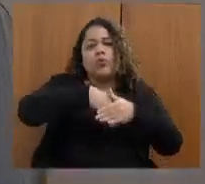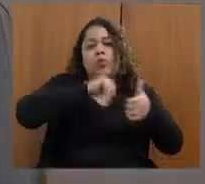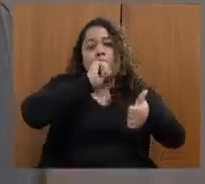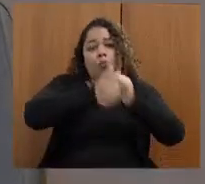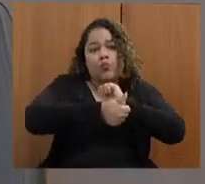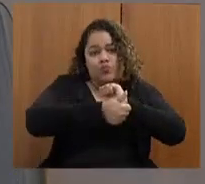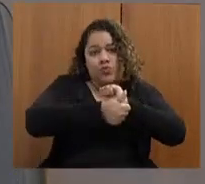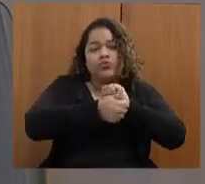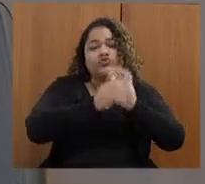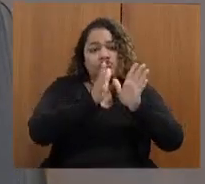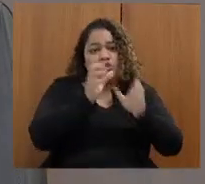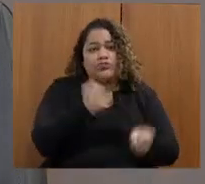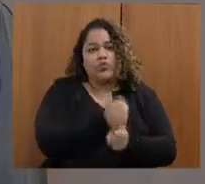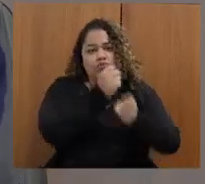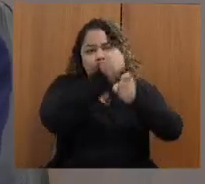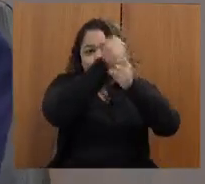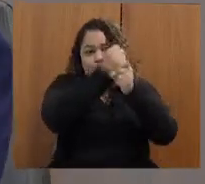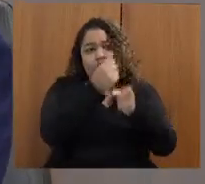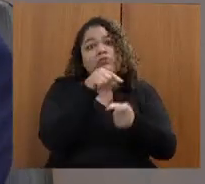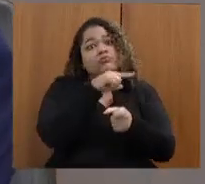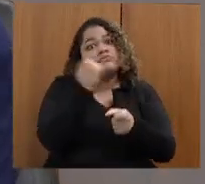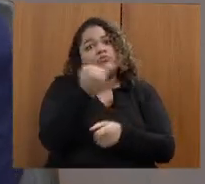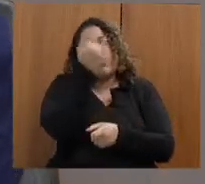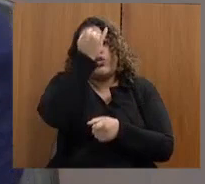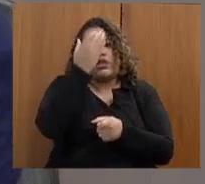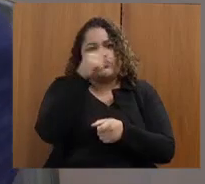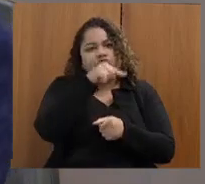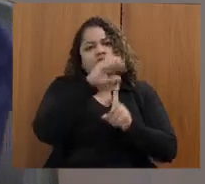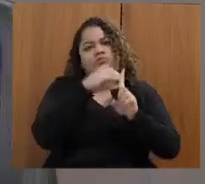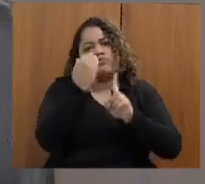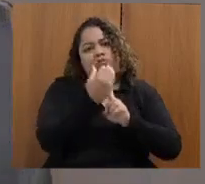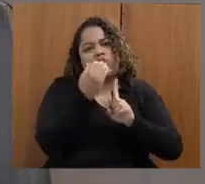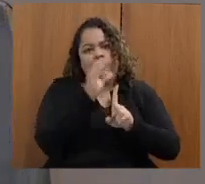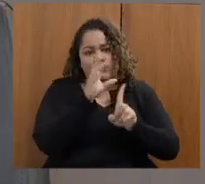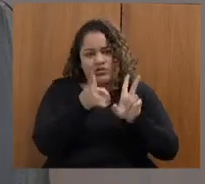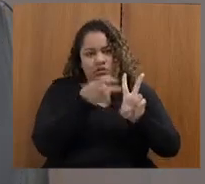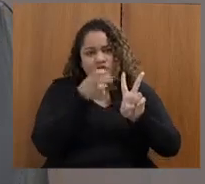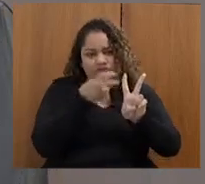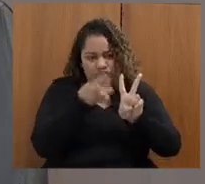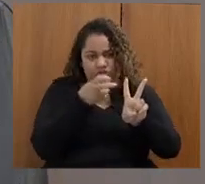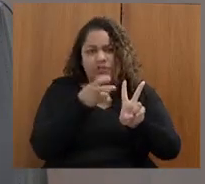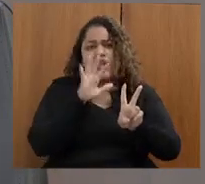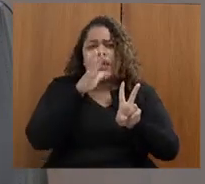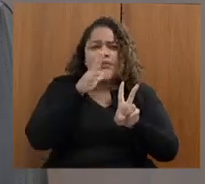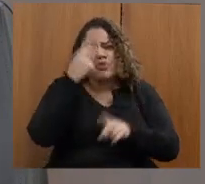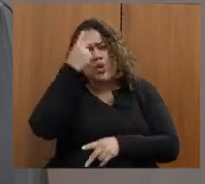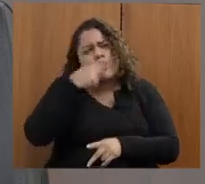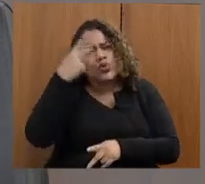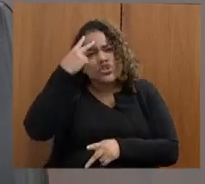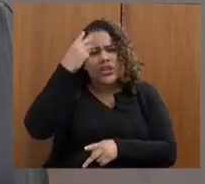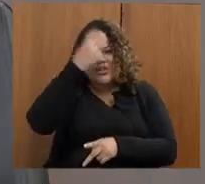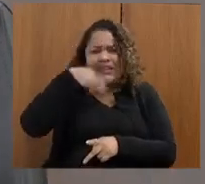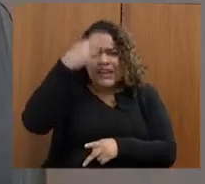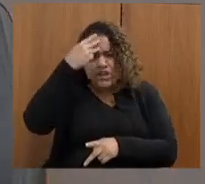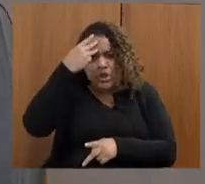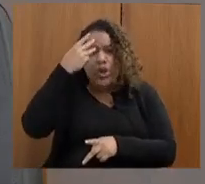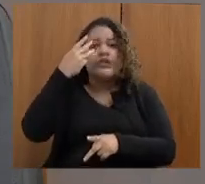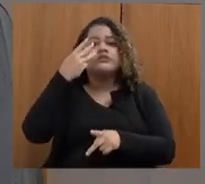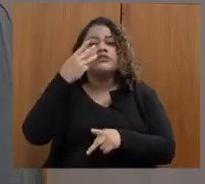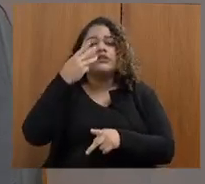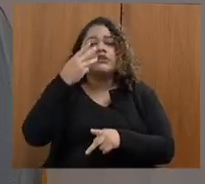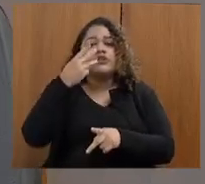importante equipamento para a comunidade indígena São mais ou menos duas horas a três horas de estado de terra para poder chegar lá